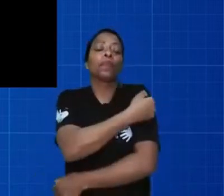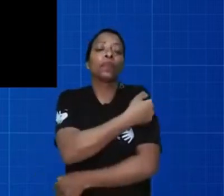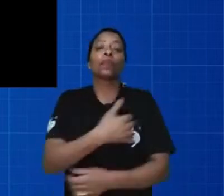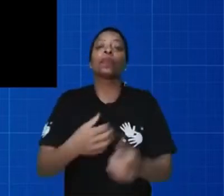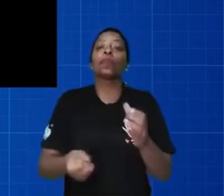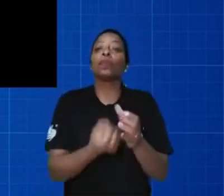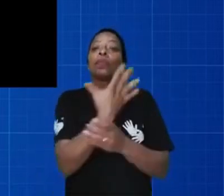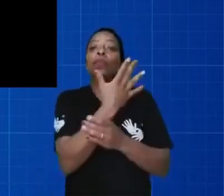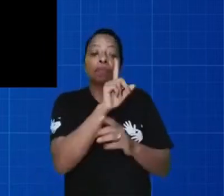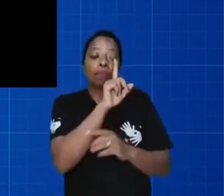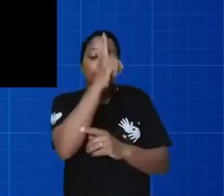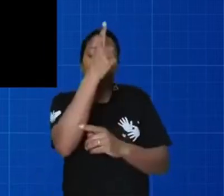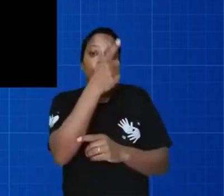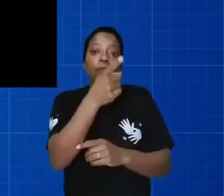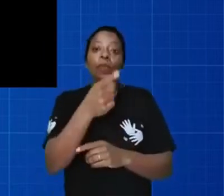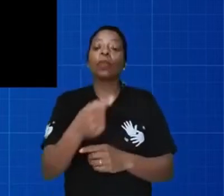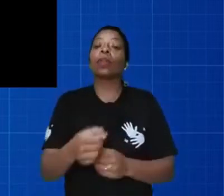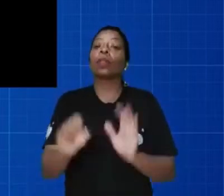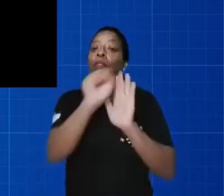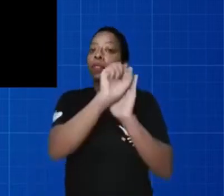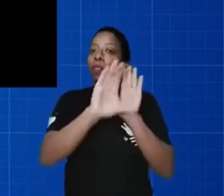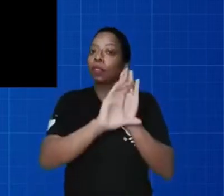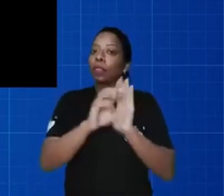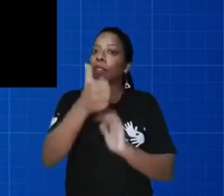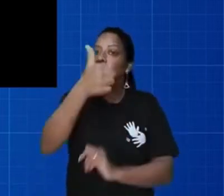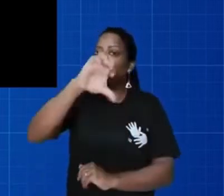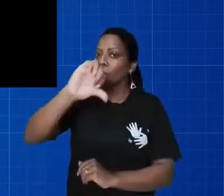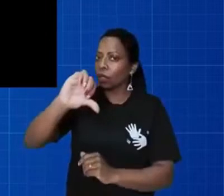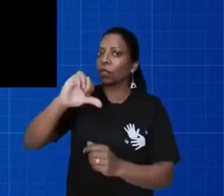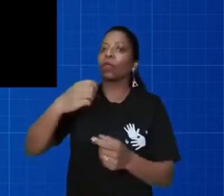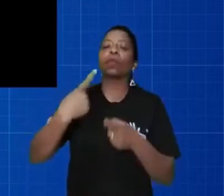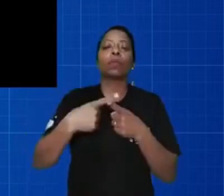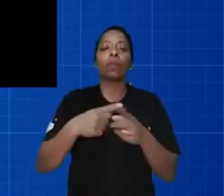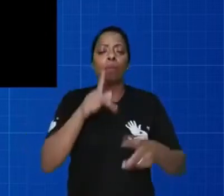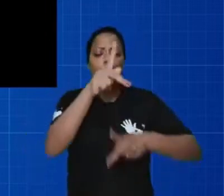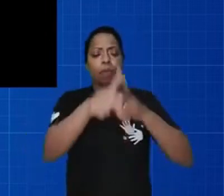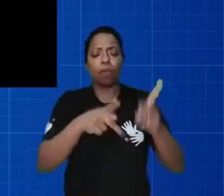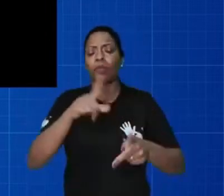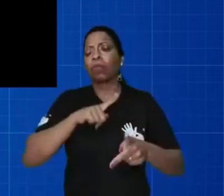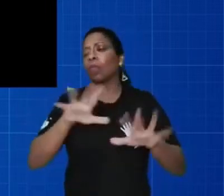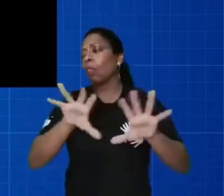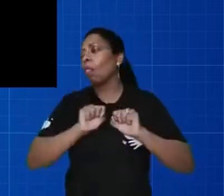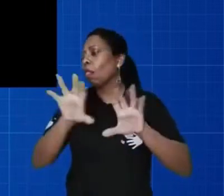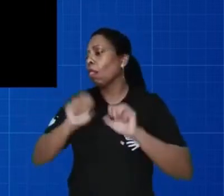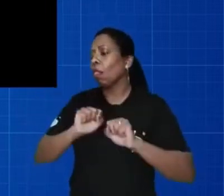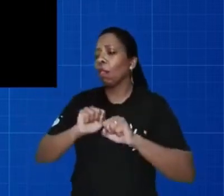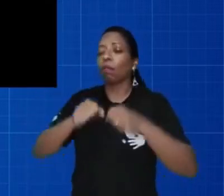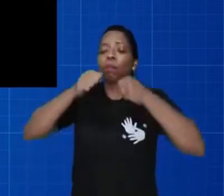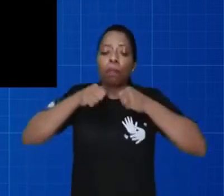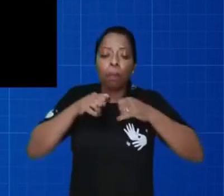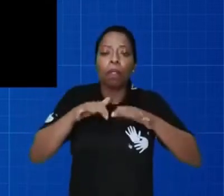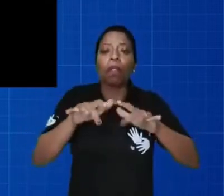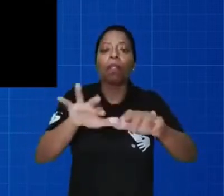doenças, eles encontraram a prevenção, né, através da vacina para a varíola, e